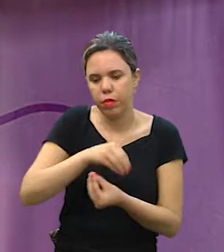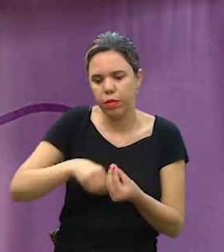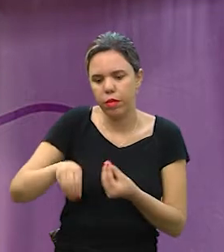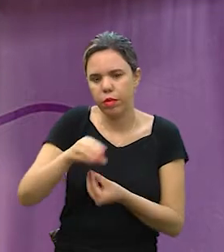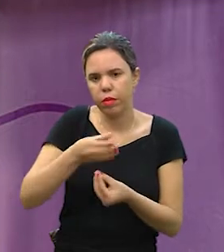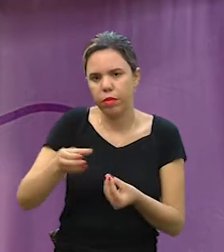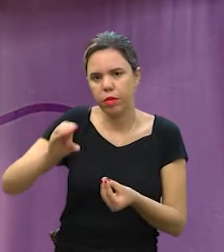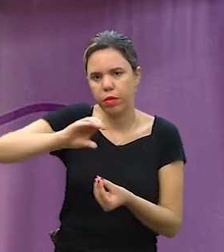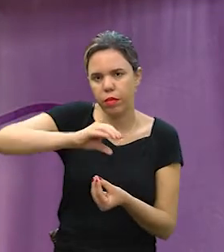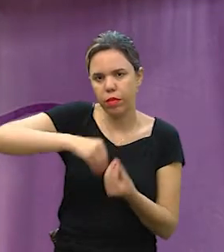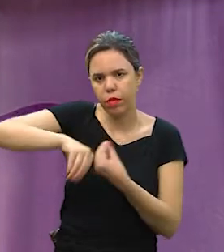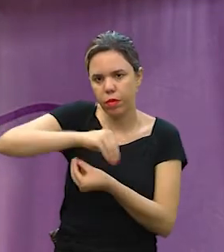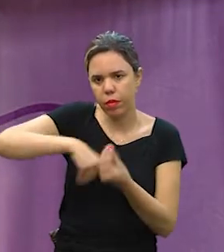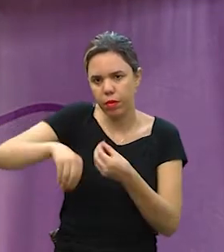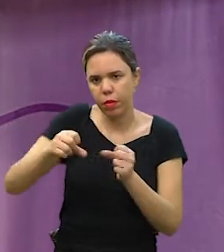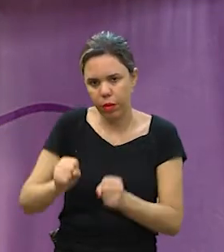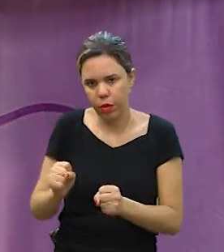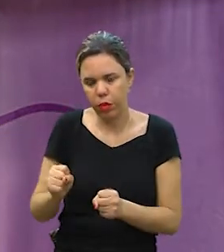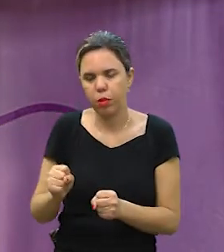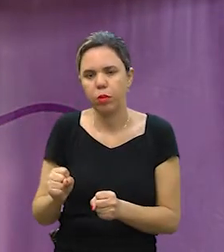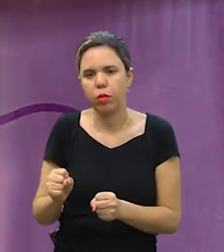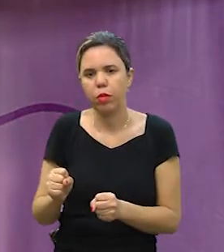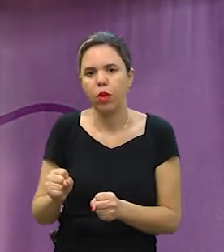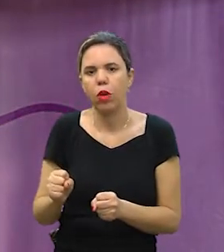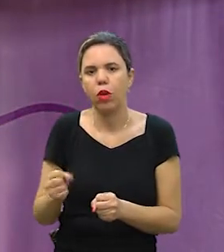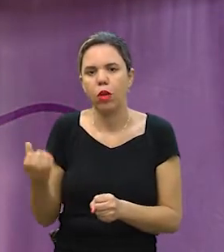que fala. Isso pode?